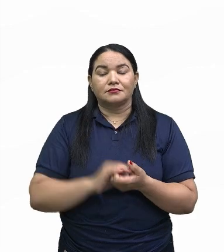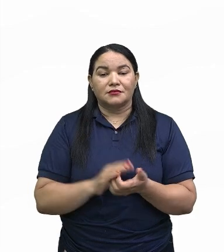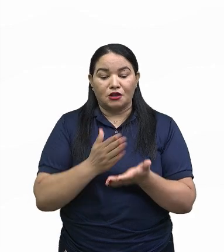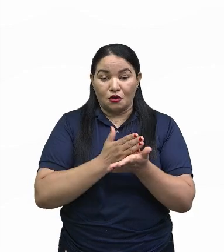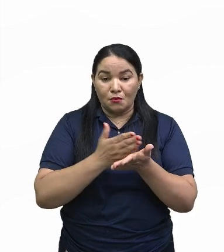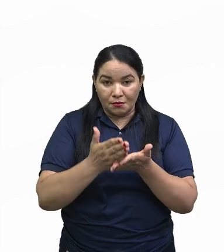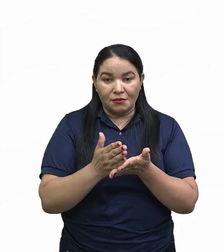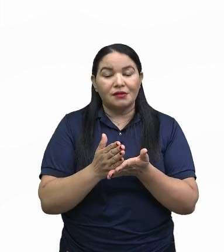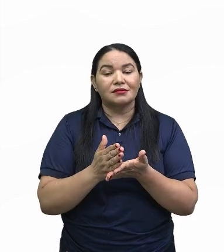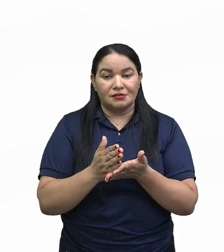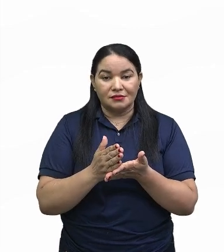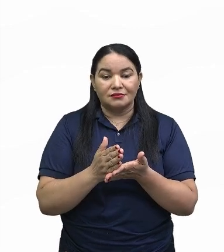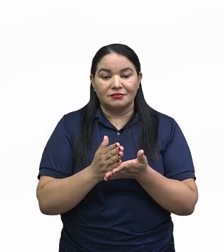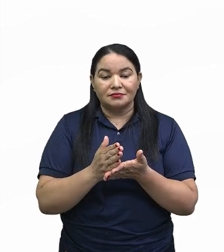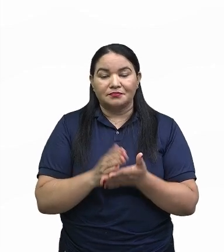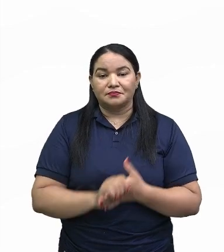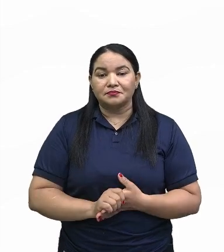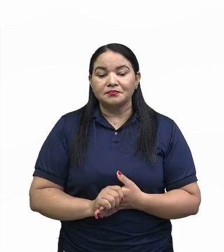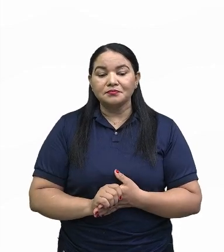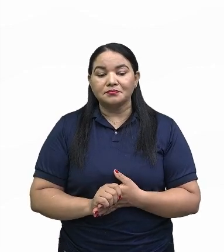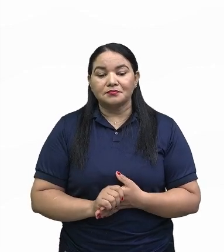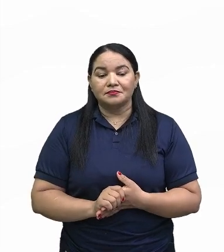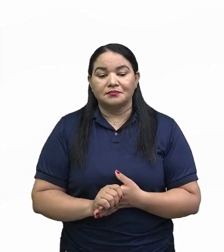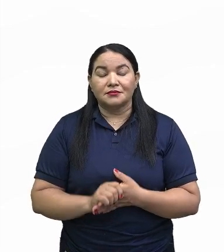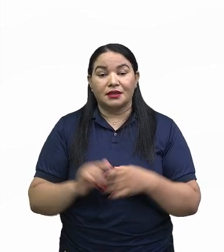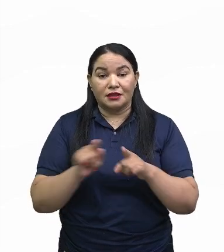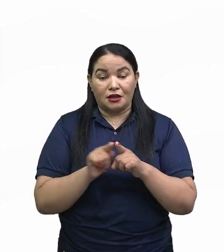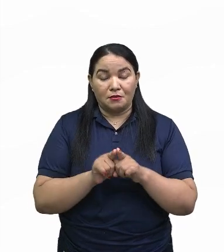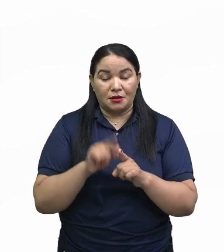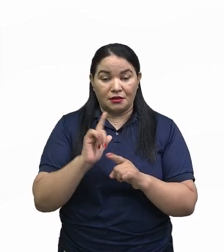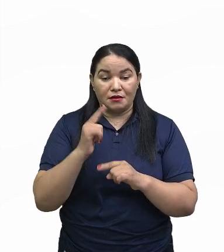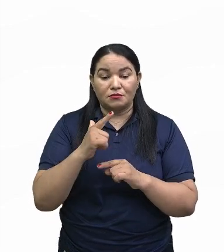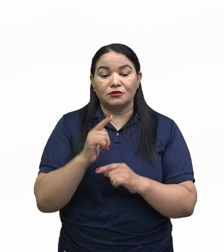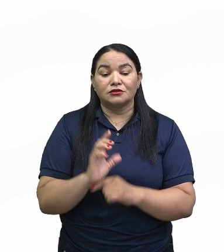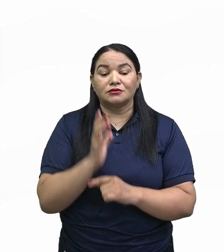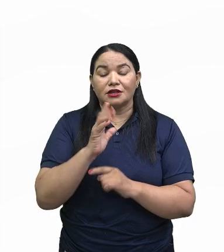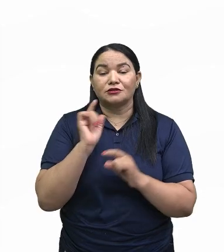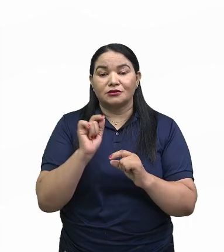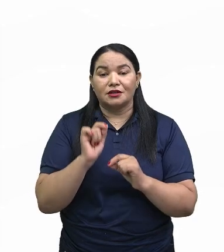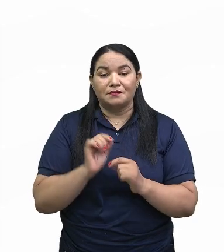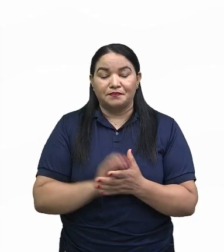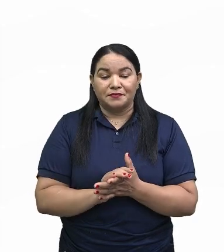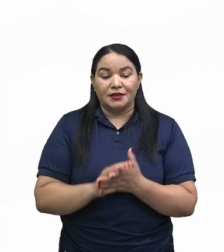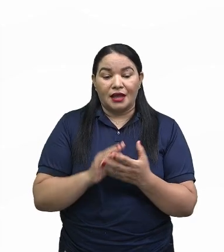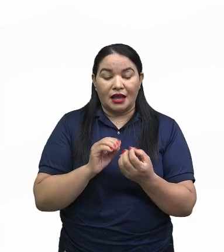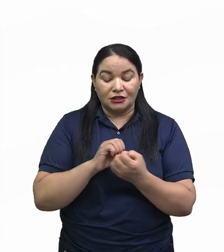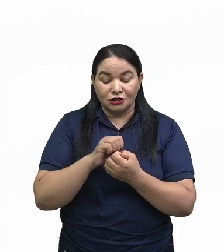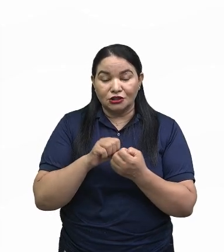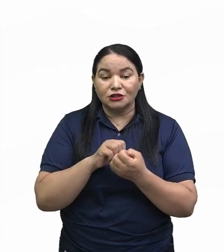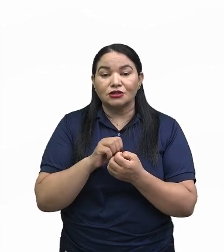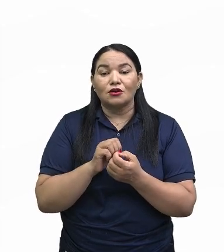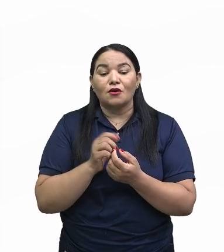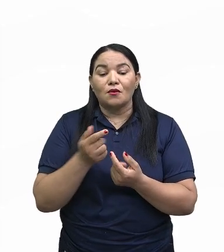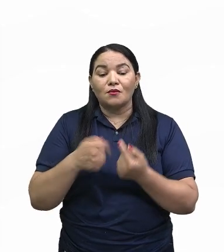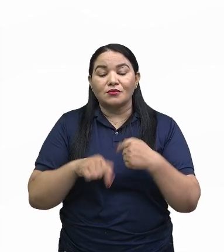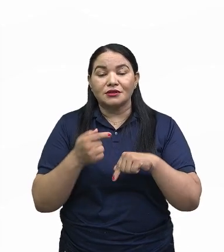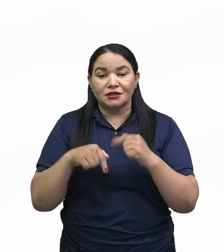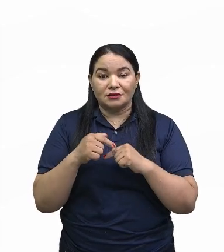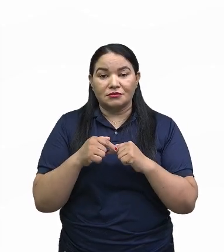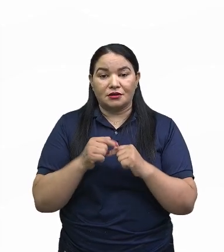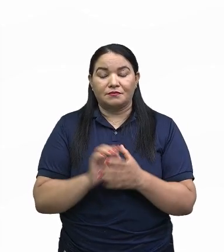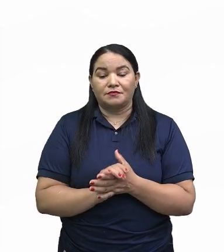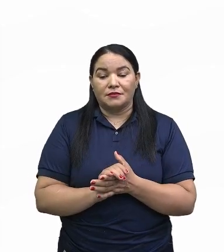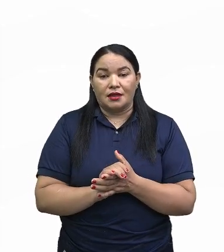digestão mecânica, tá bom? Em seguida a gente observa a digestão química, que é a transformação das moléculas maiores